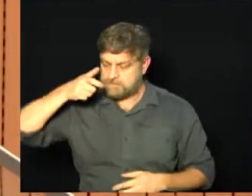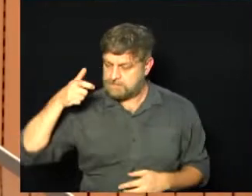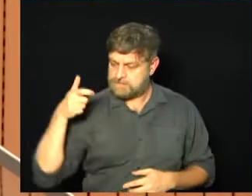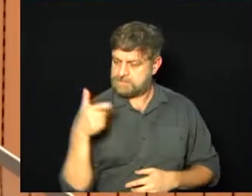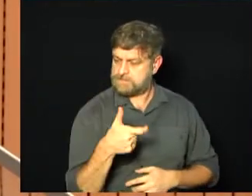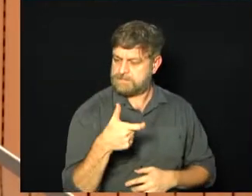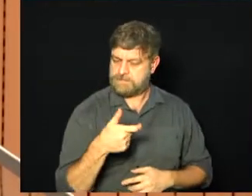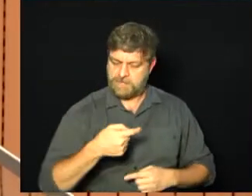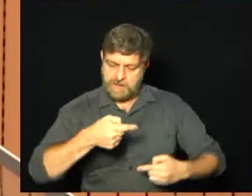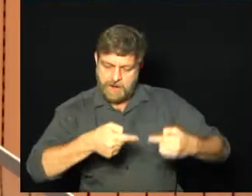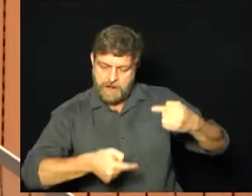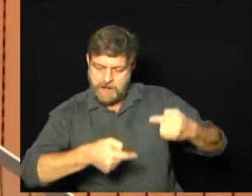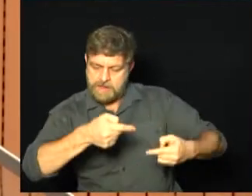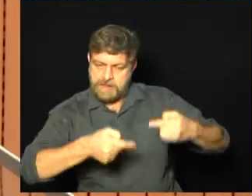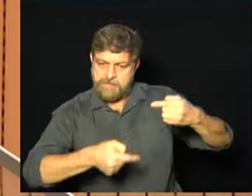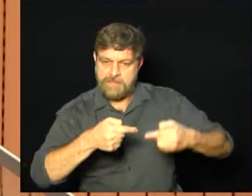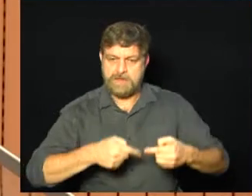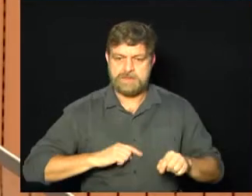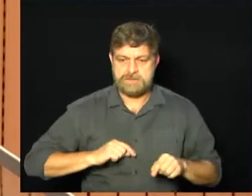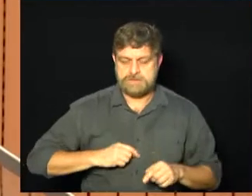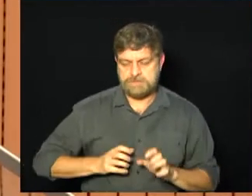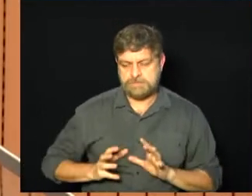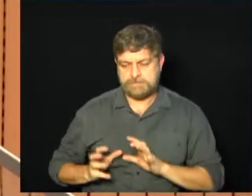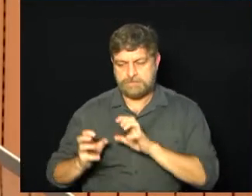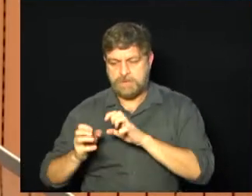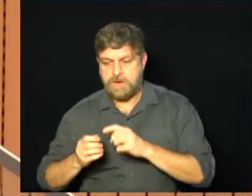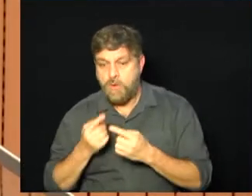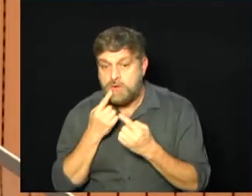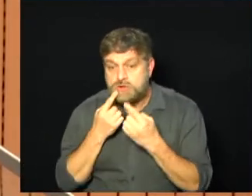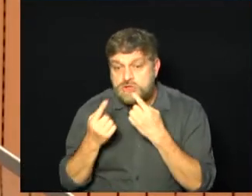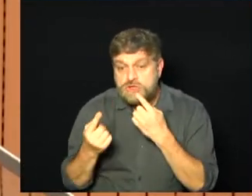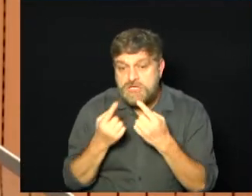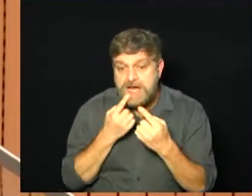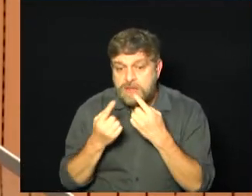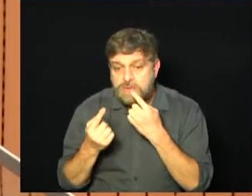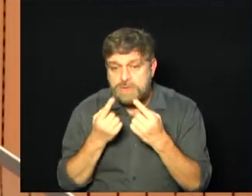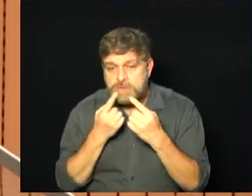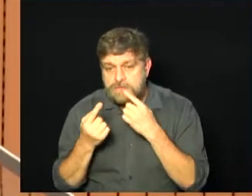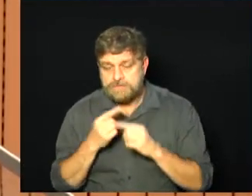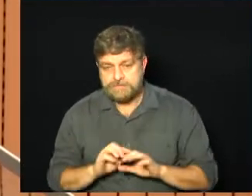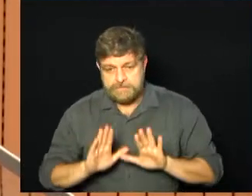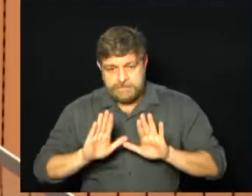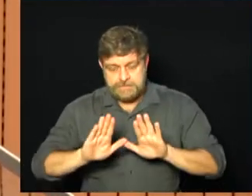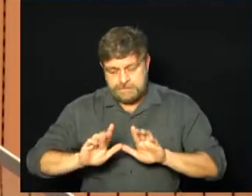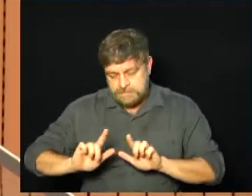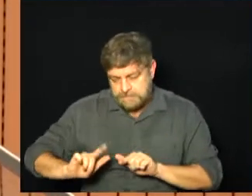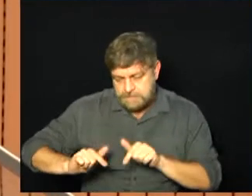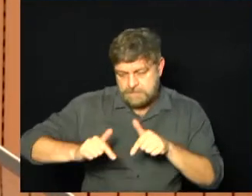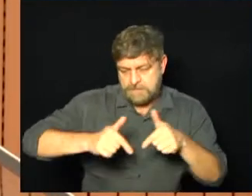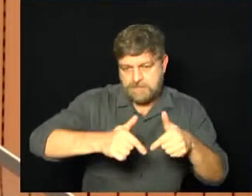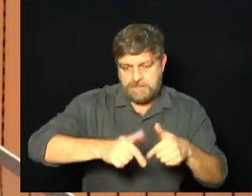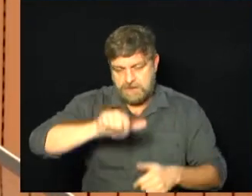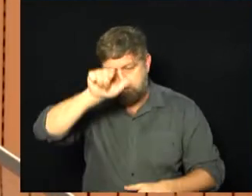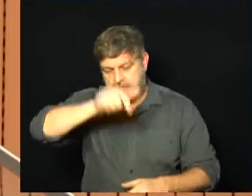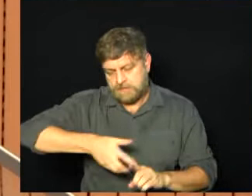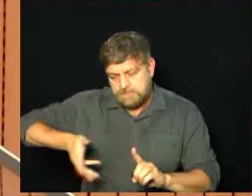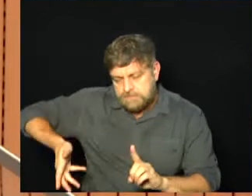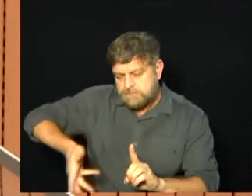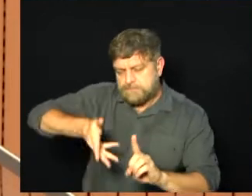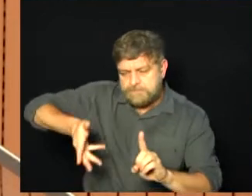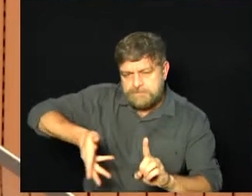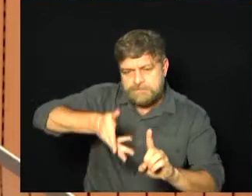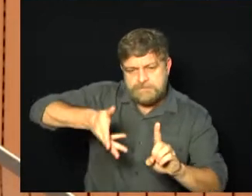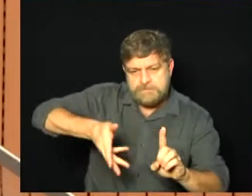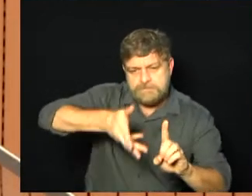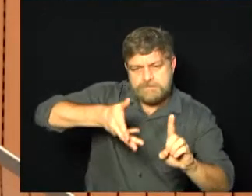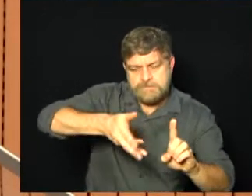exercitar o debate, a polêmica, o diálogo. Com isso, atuou como o fermento predestinado